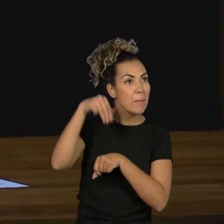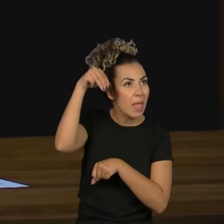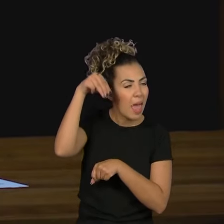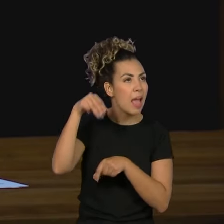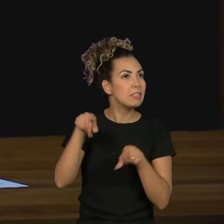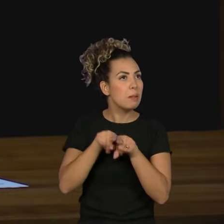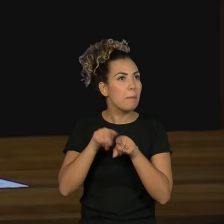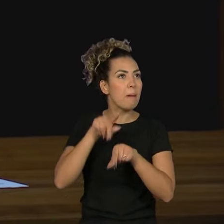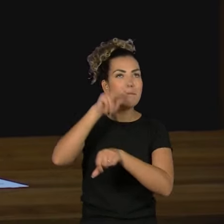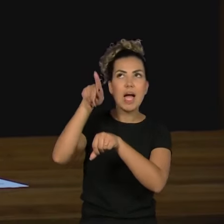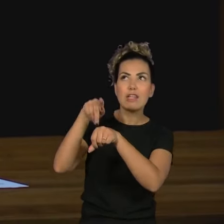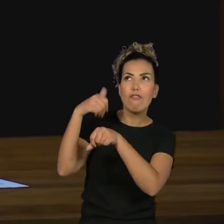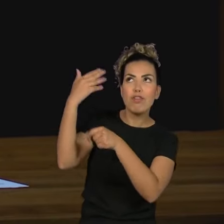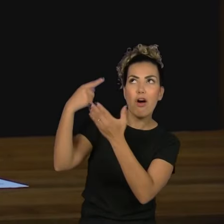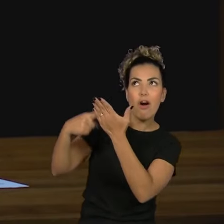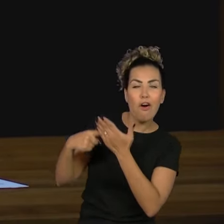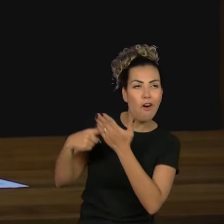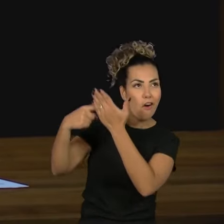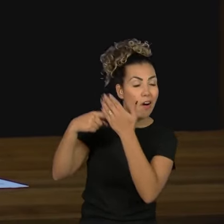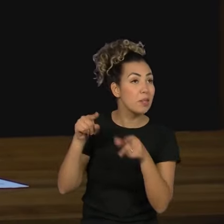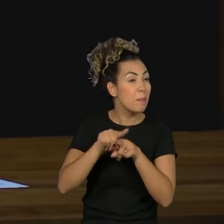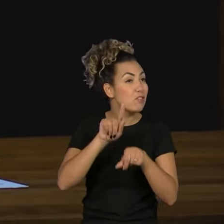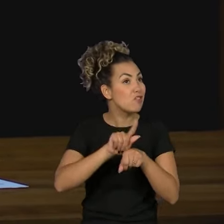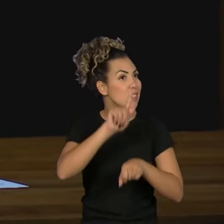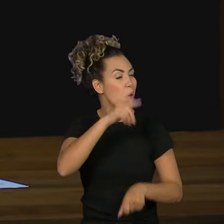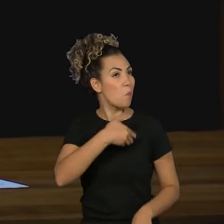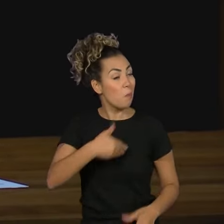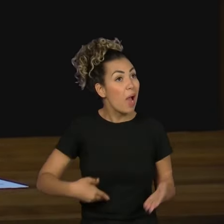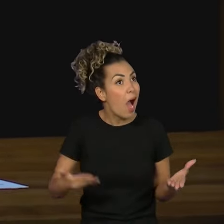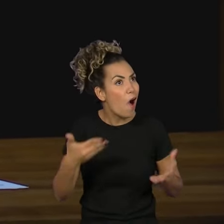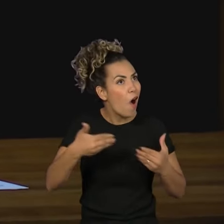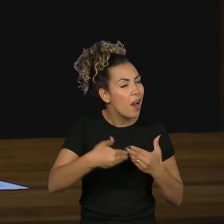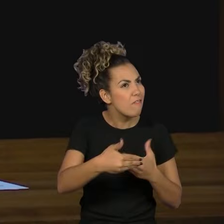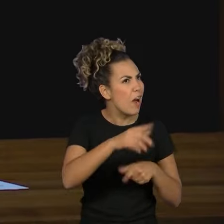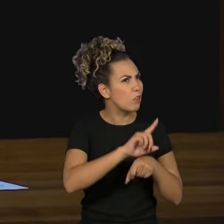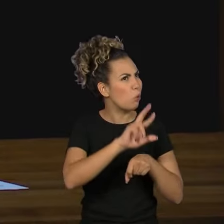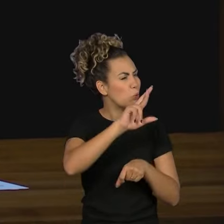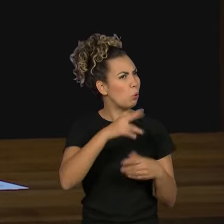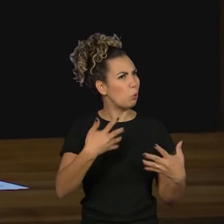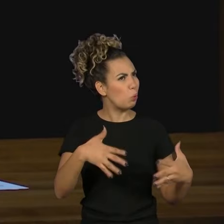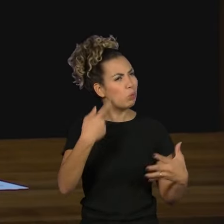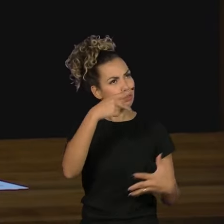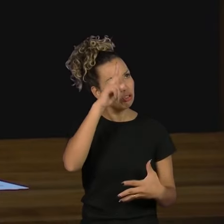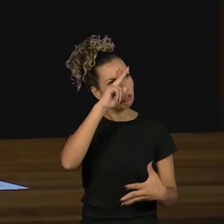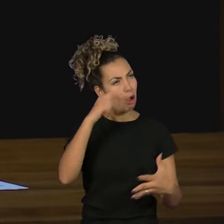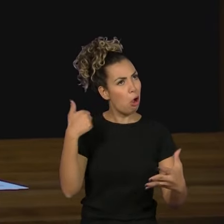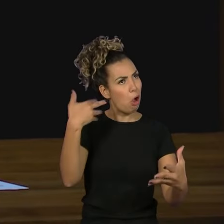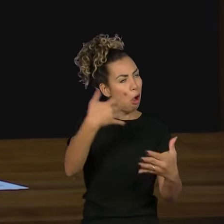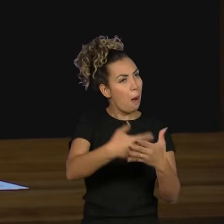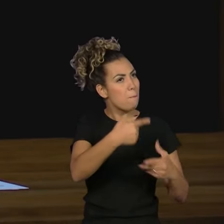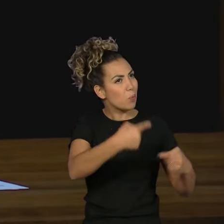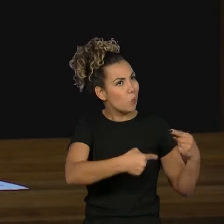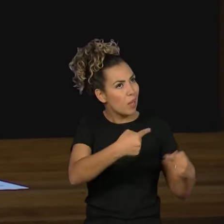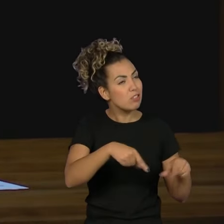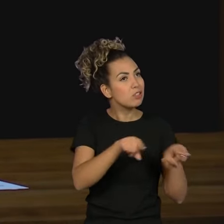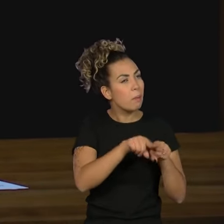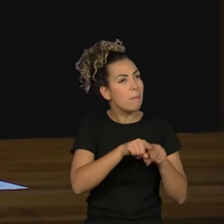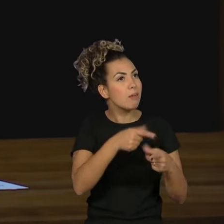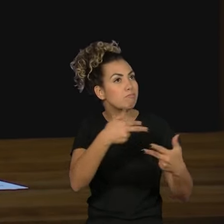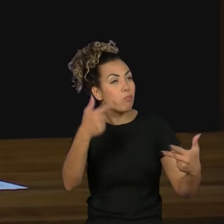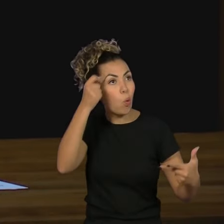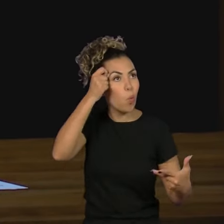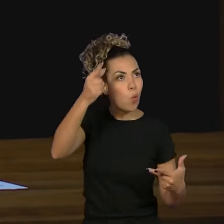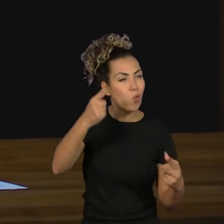pública e agora fazendo doutorado em história política e bens culturais O que que você tá buscando com